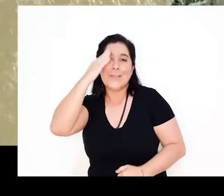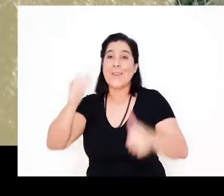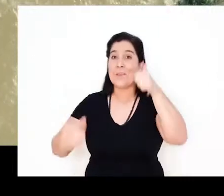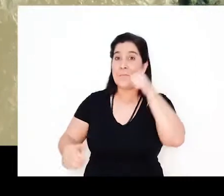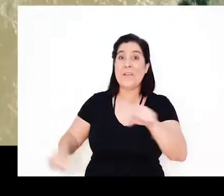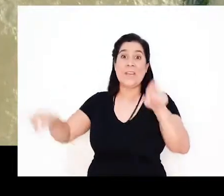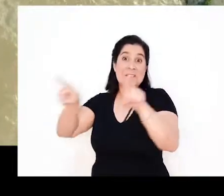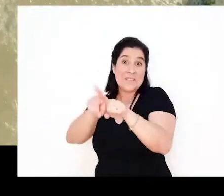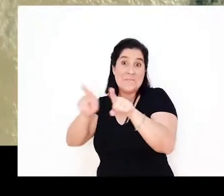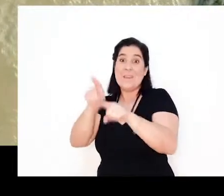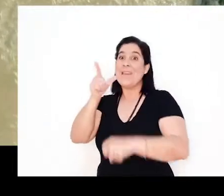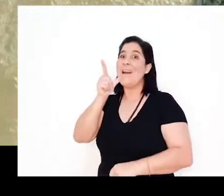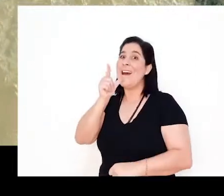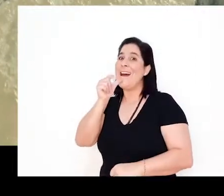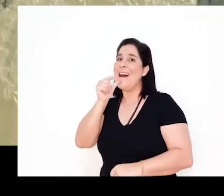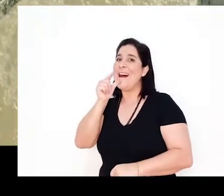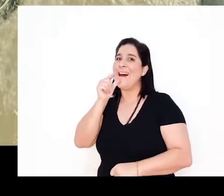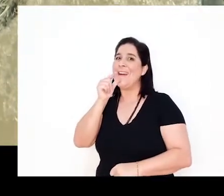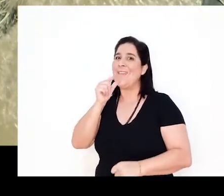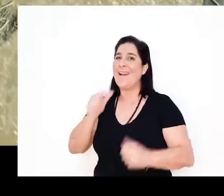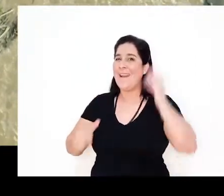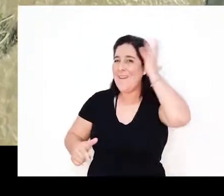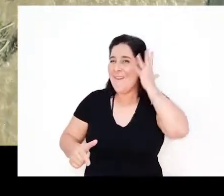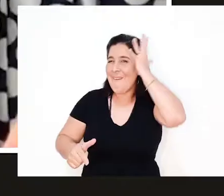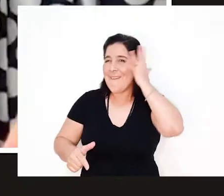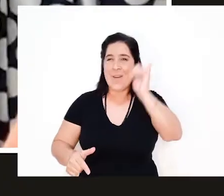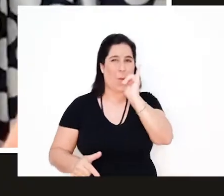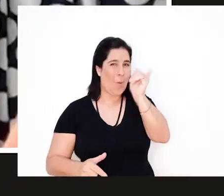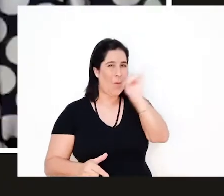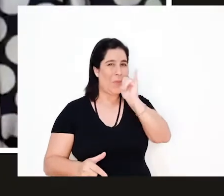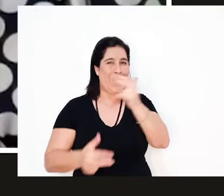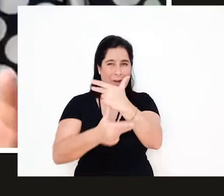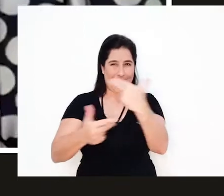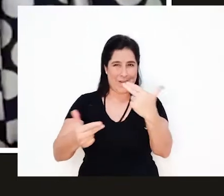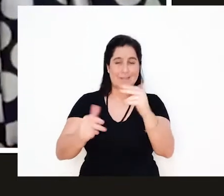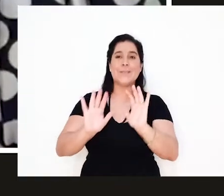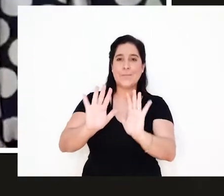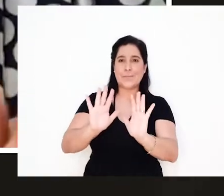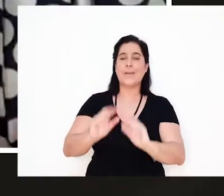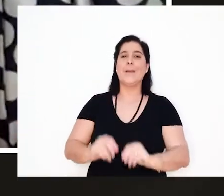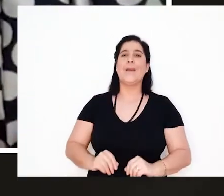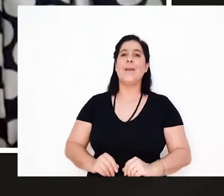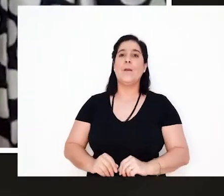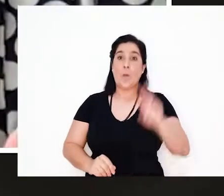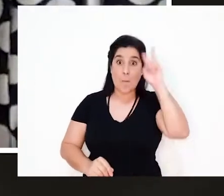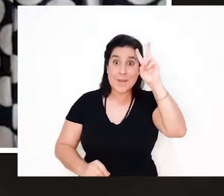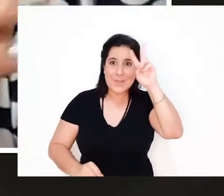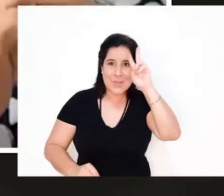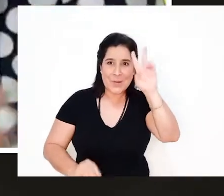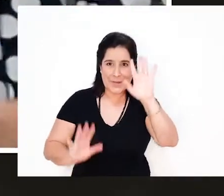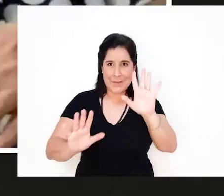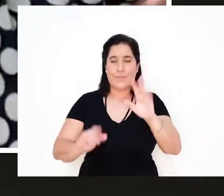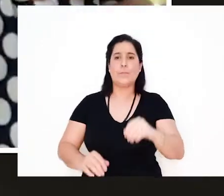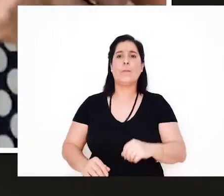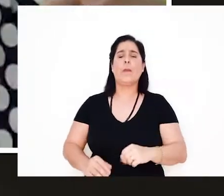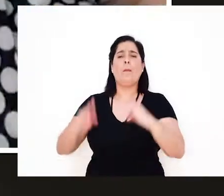contar. Eu vou contar uma história para vocês dessa ilha. Nós tinha muito porco gordo, daí veio uma enchente e começou a